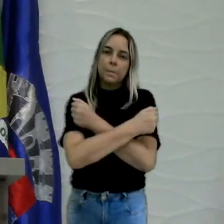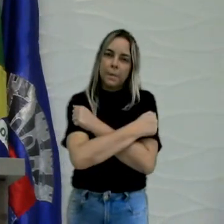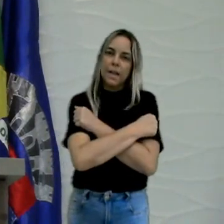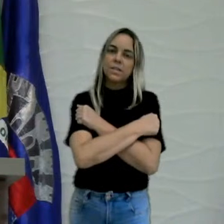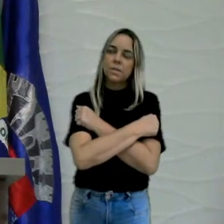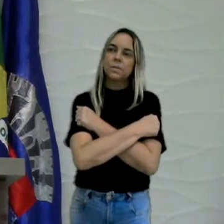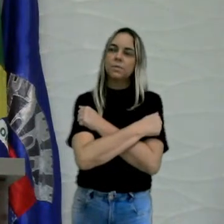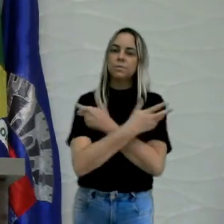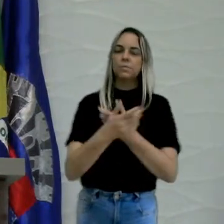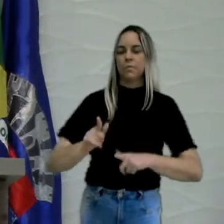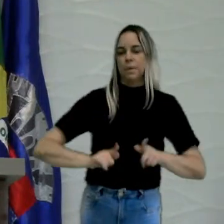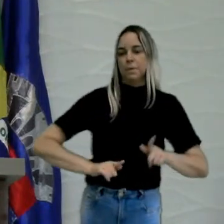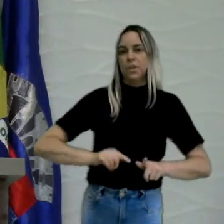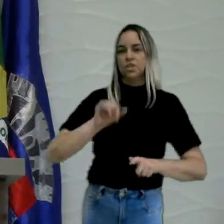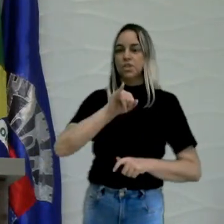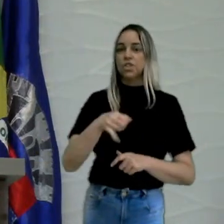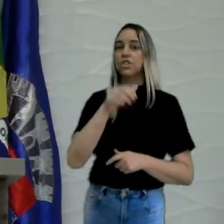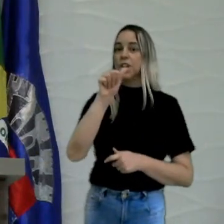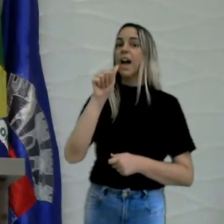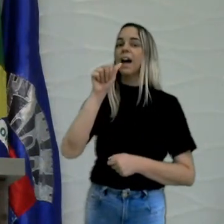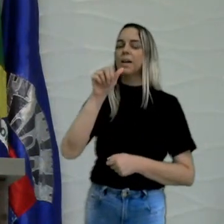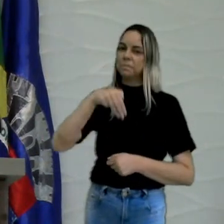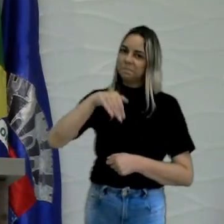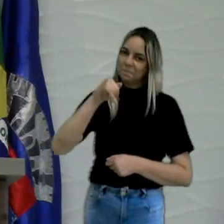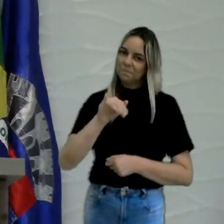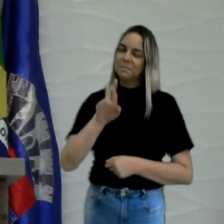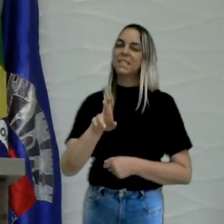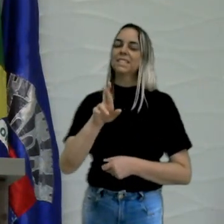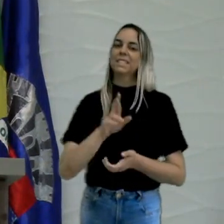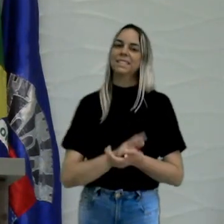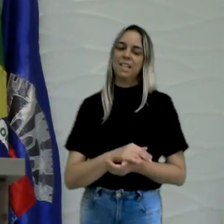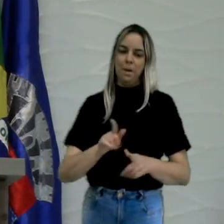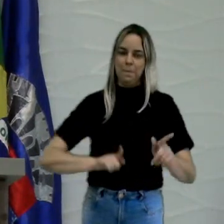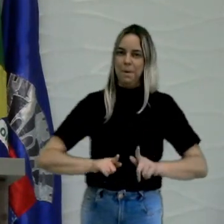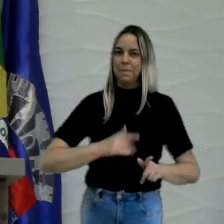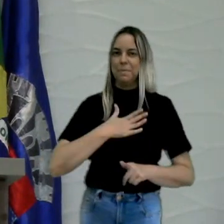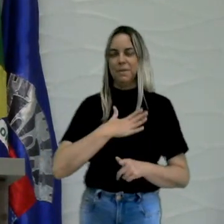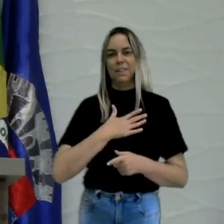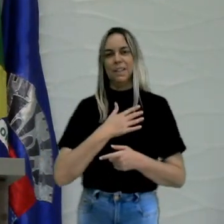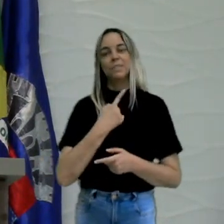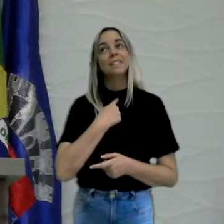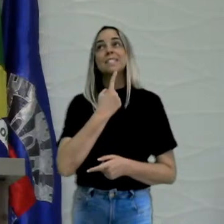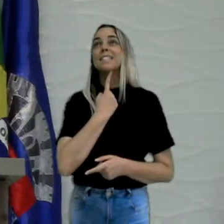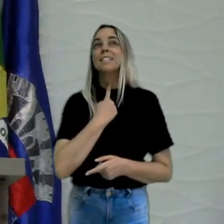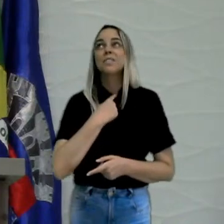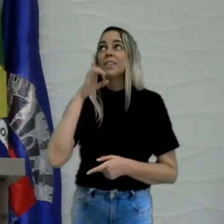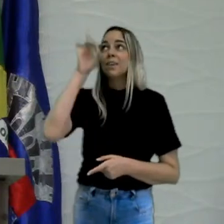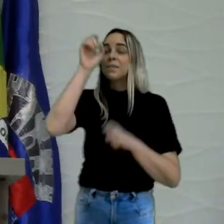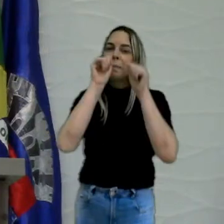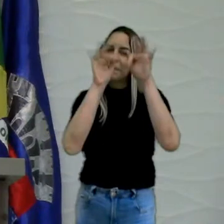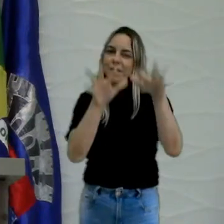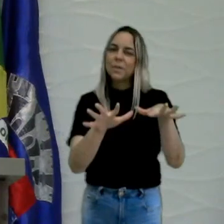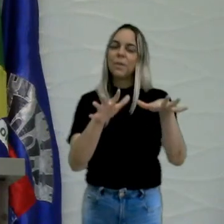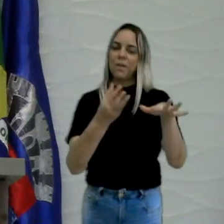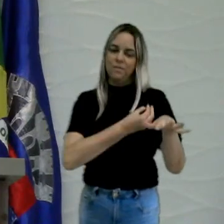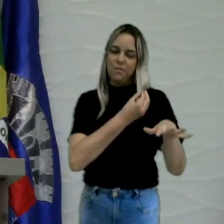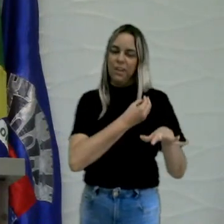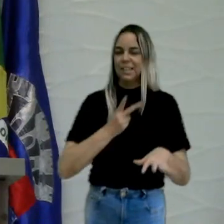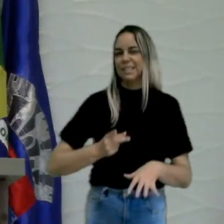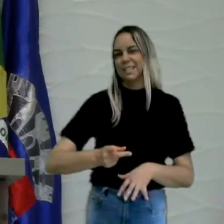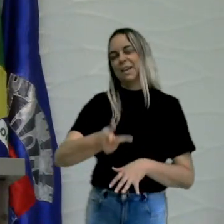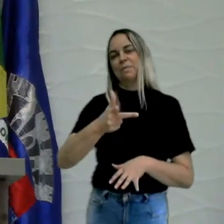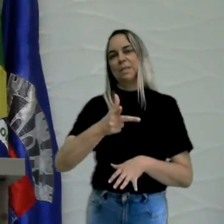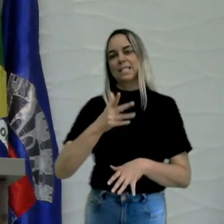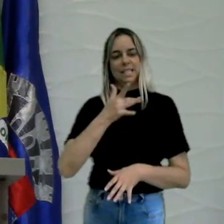ao meu primo Jami Cavalcante pela passagem do seu aniversário. Desejo, Jami, que Deus lhe dê muitos anos de vida, muita saúde